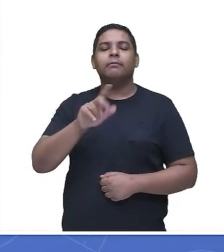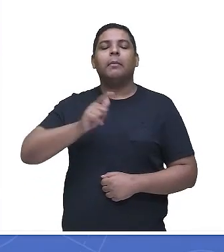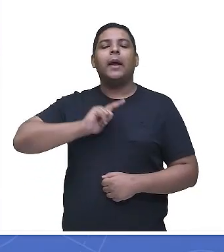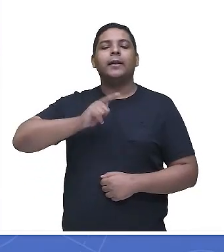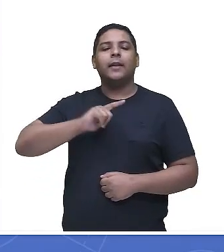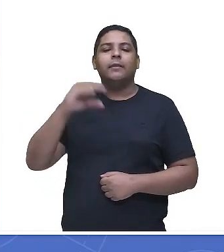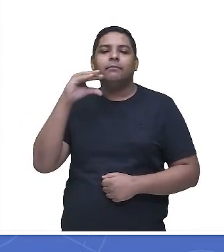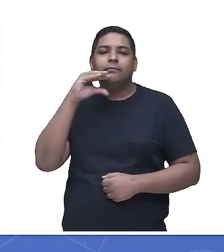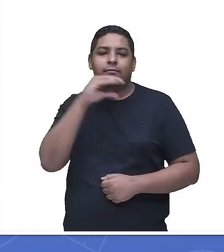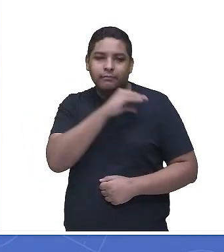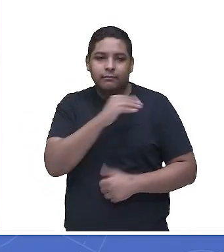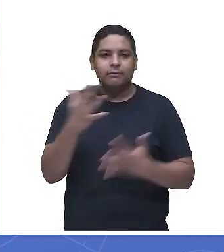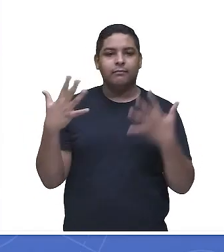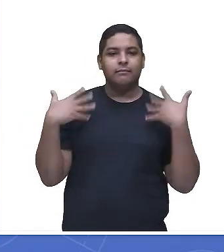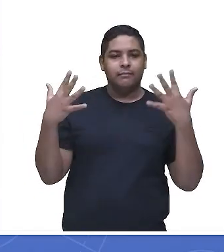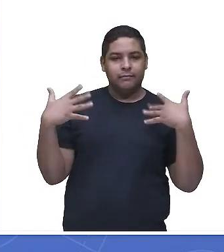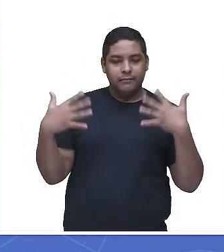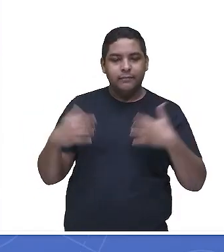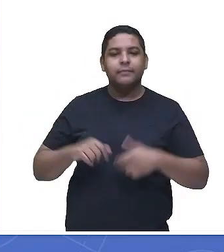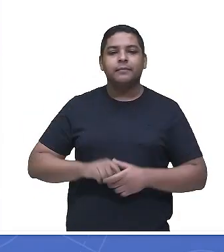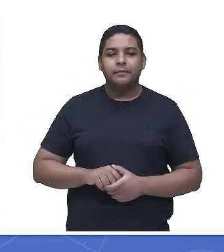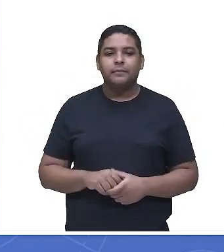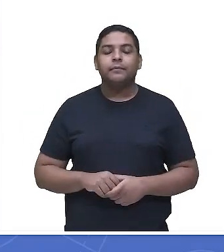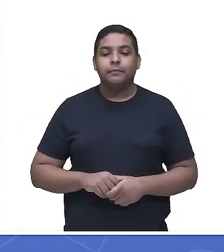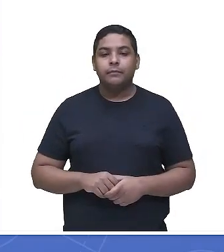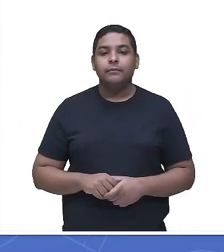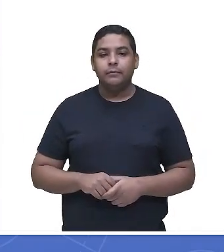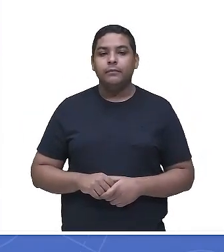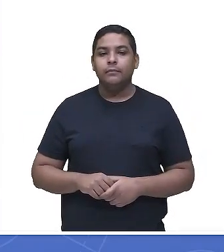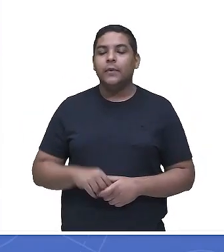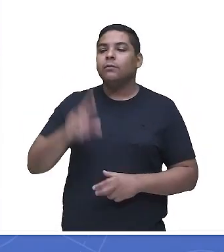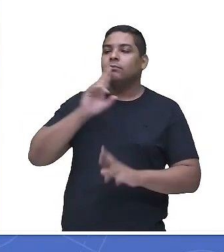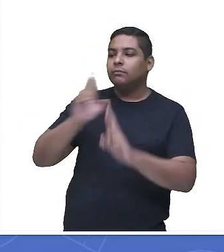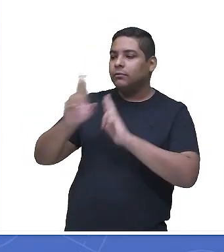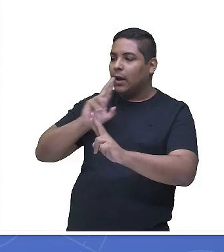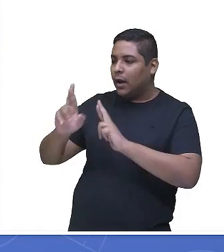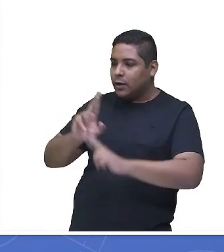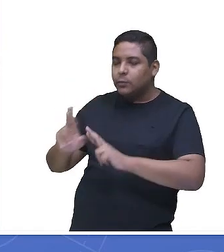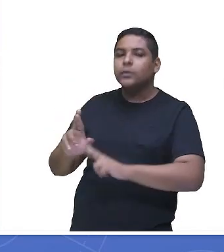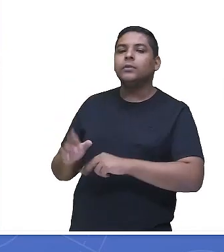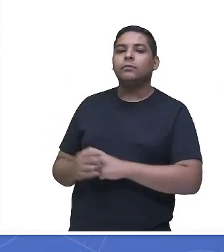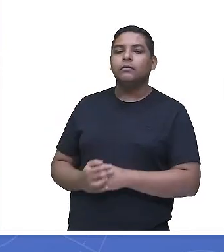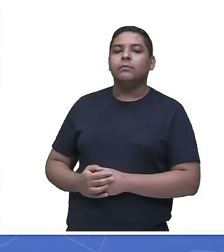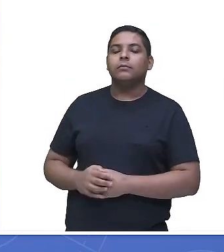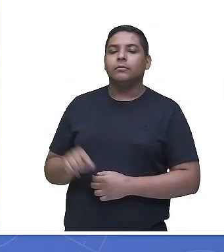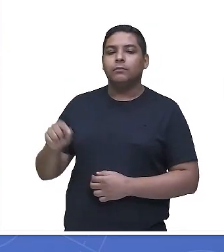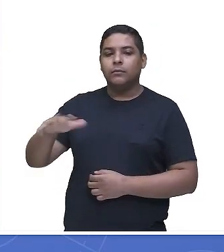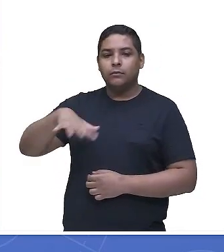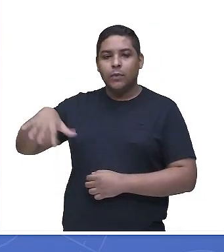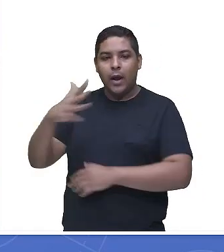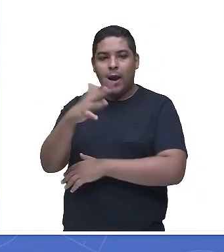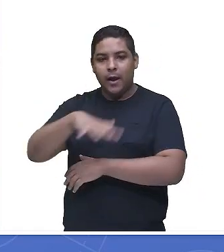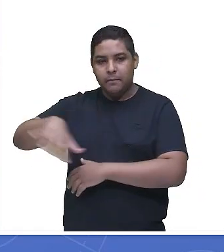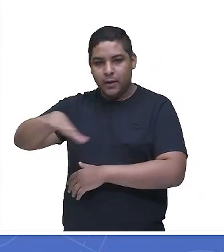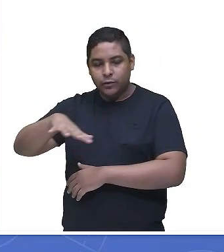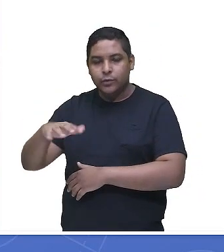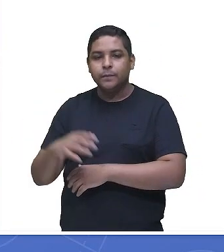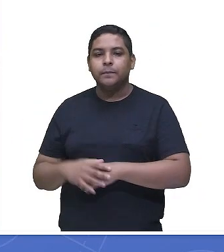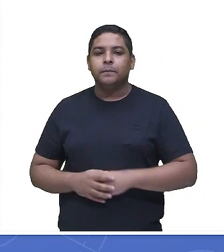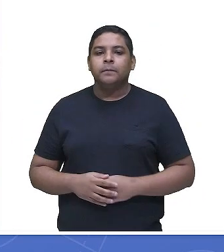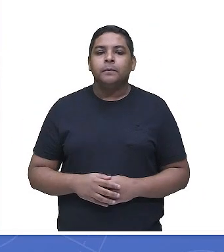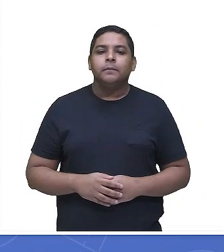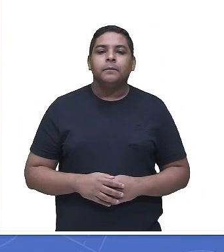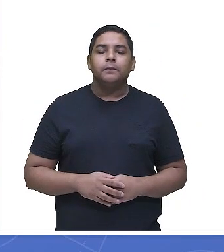Então, irritabilidade, os seres vivos também possuem, todos eles vão responder estímulos do ambiente, tá? Outra característica, vamos dar uma olhada